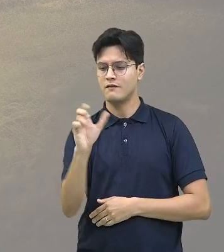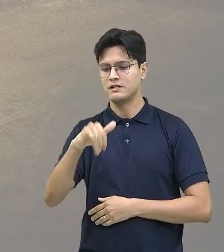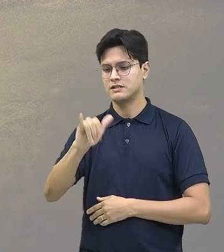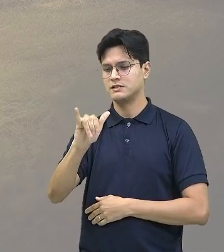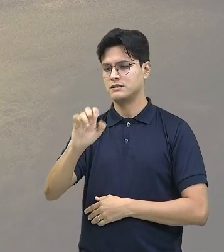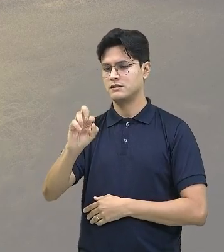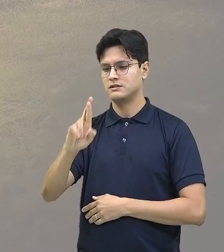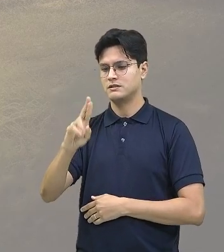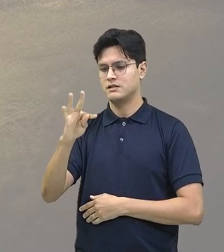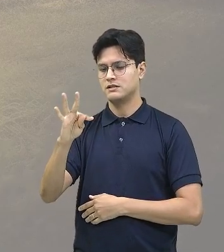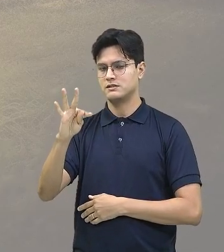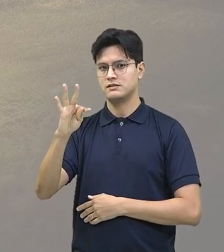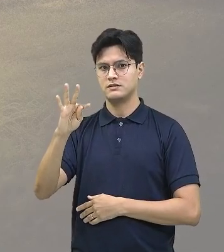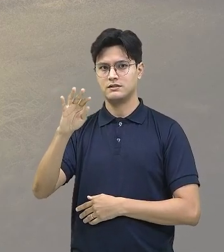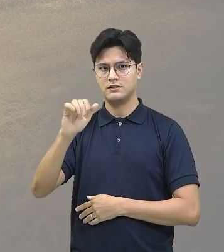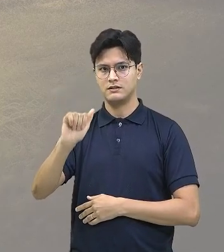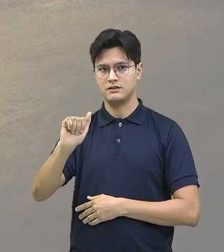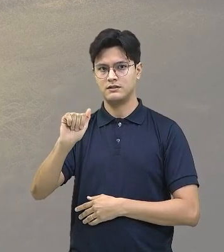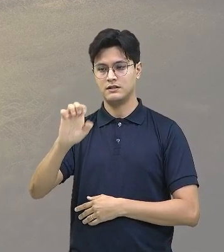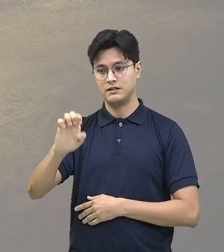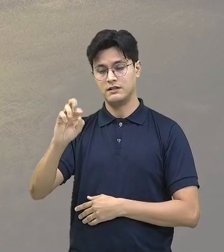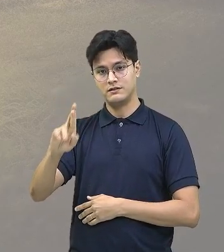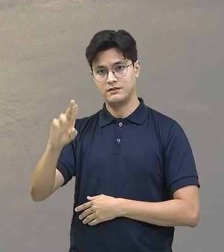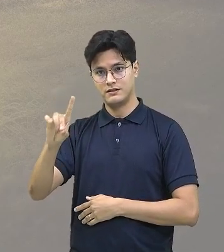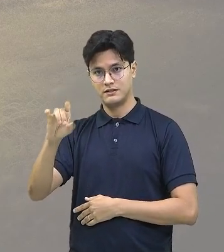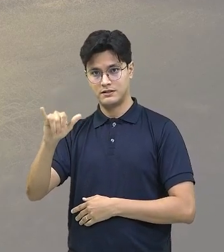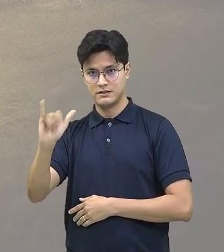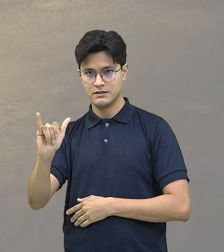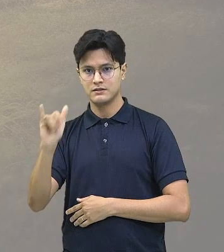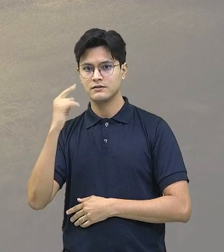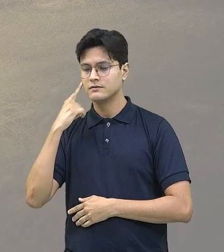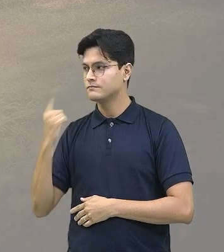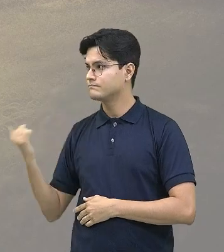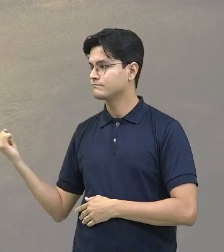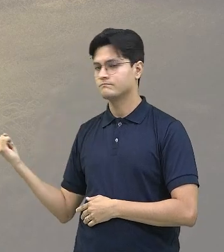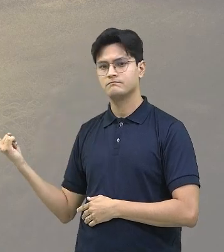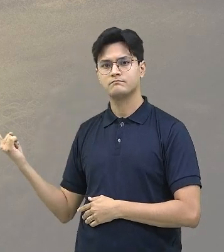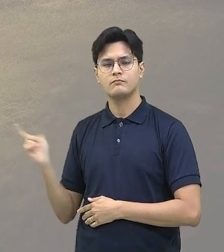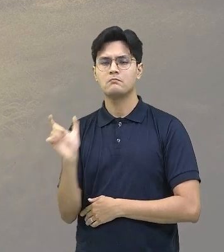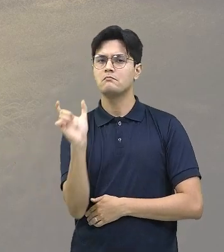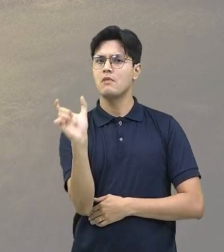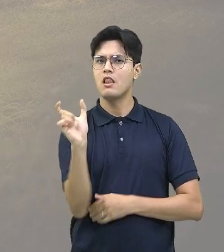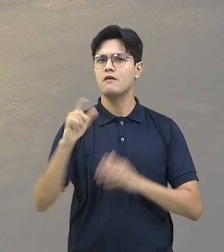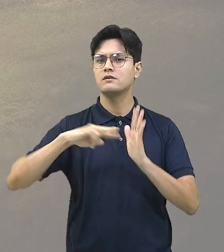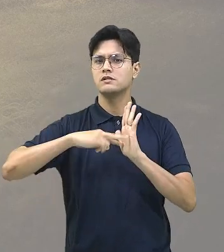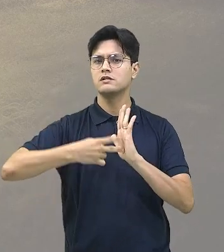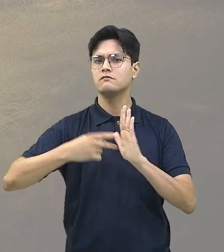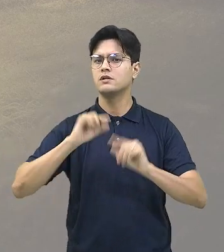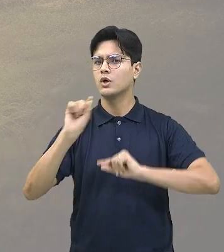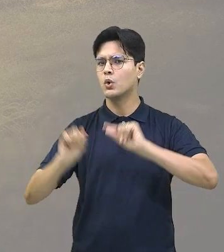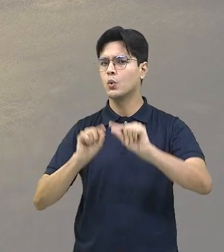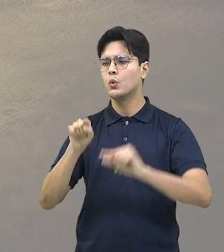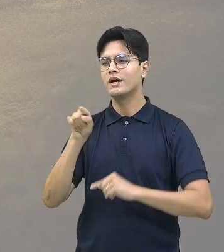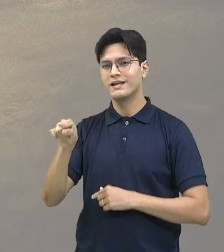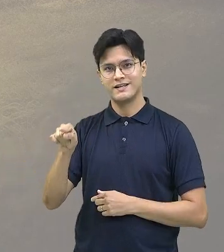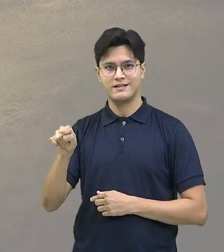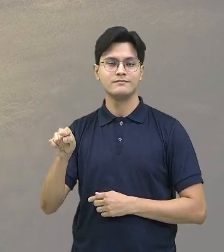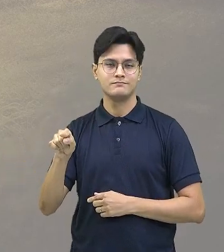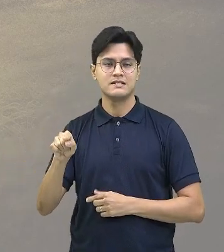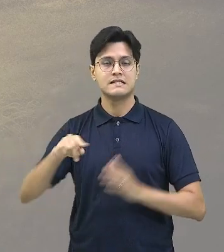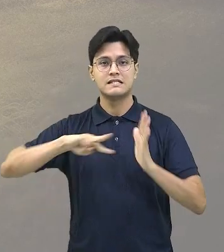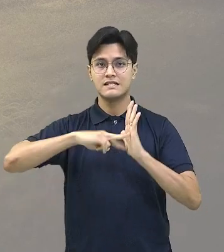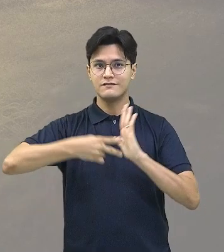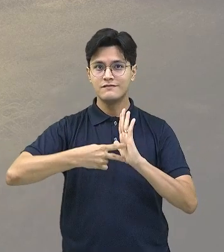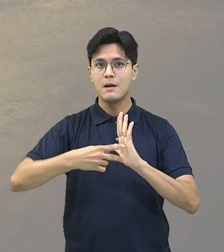menciono essa palavra, quando eu leio, eu já identifico que há algo referente ao passado, porque